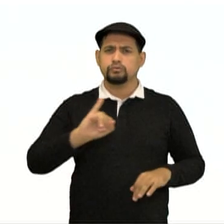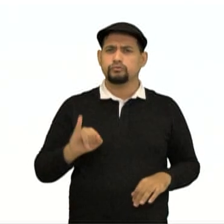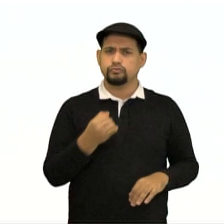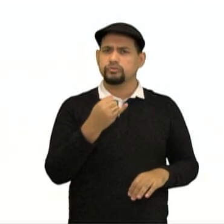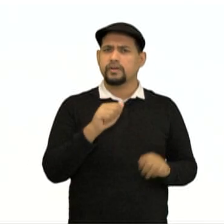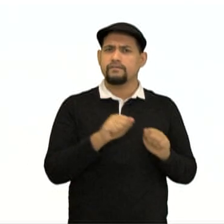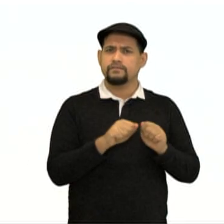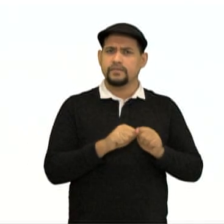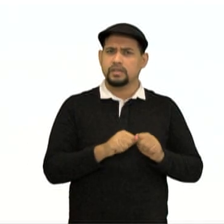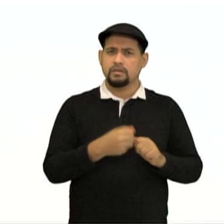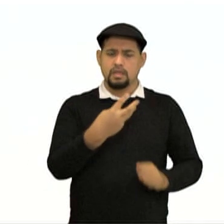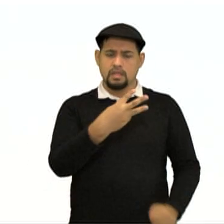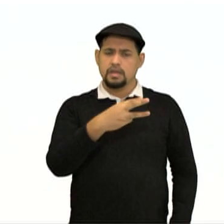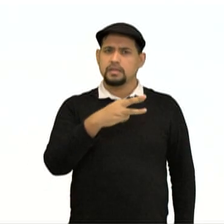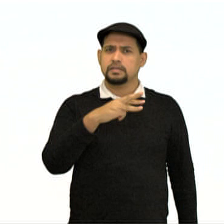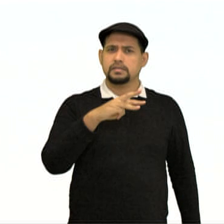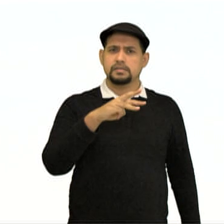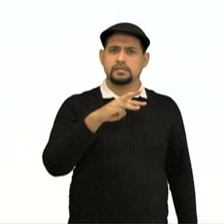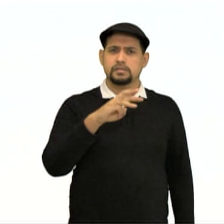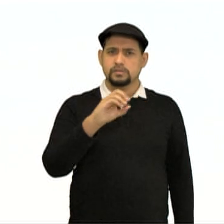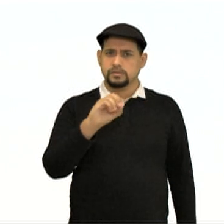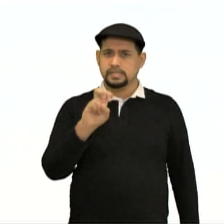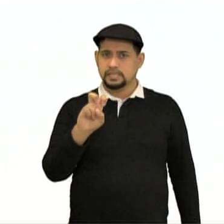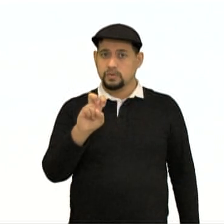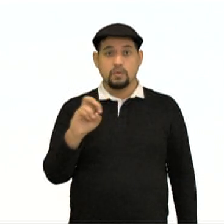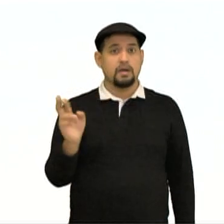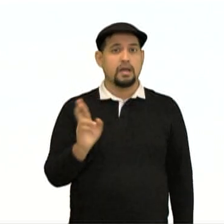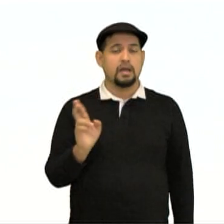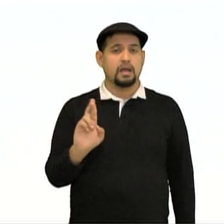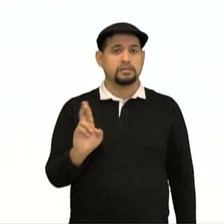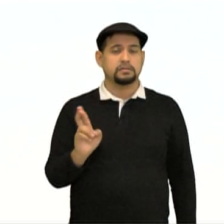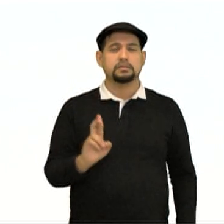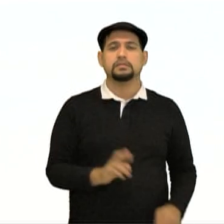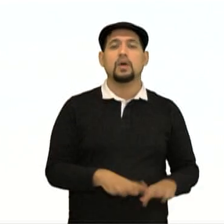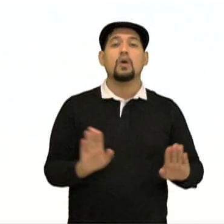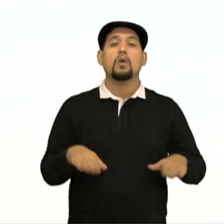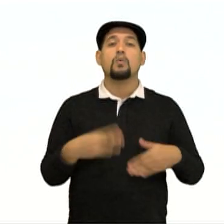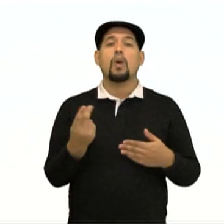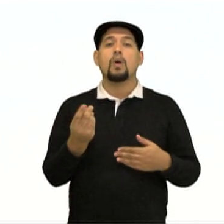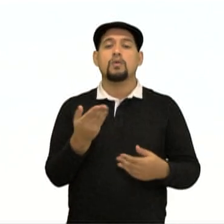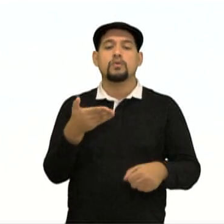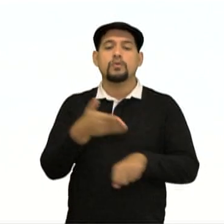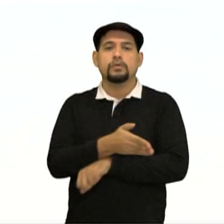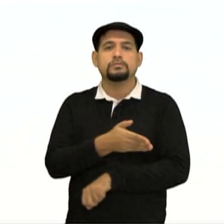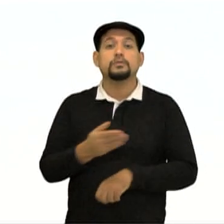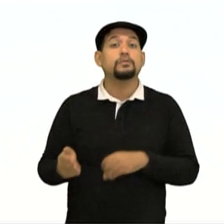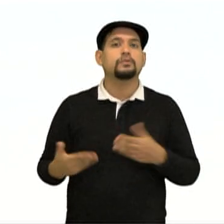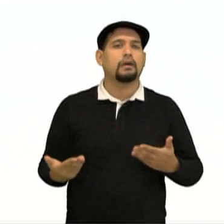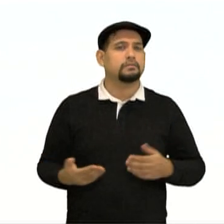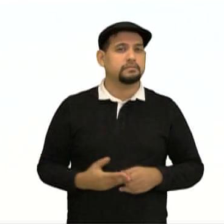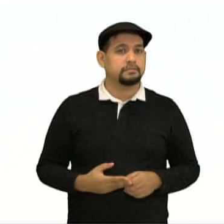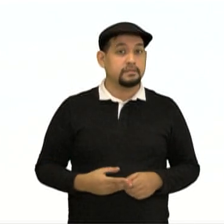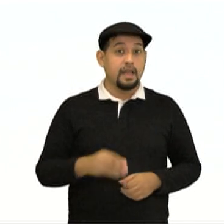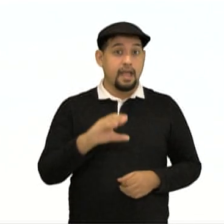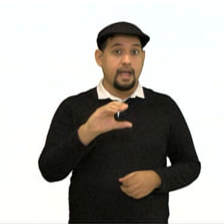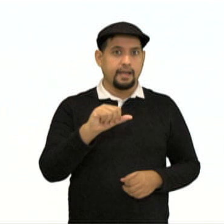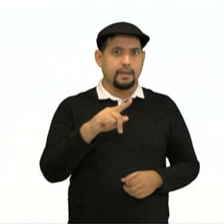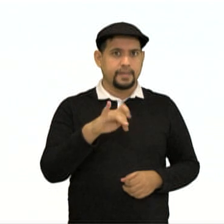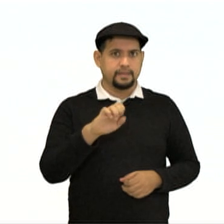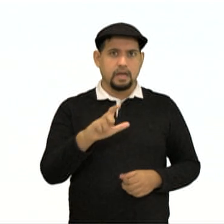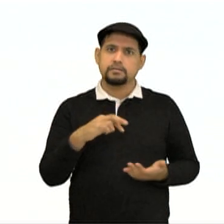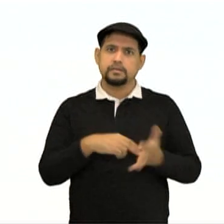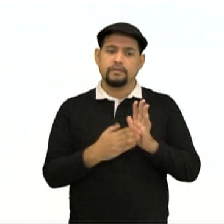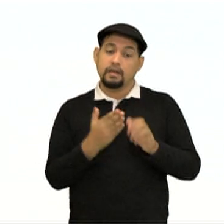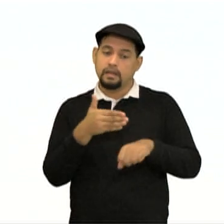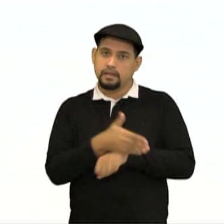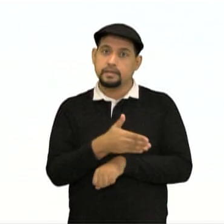produzido foi de R$ 305, qual foi o capital aplicado? Então, o que você tem que fazer?